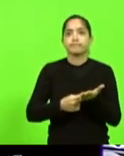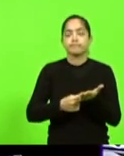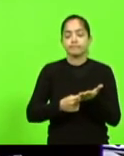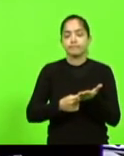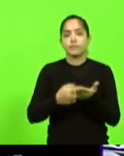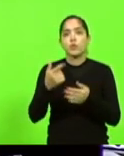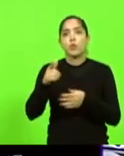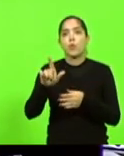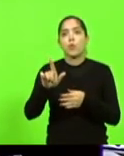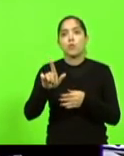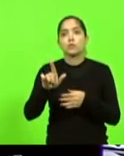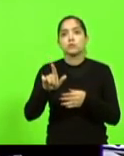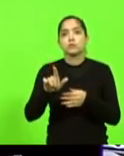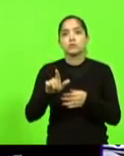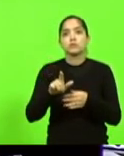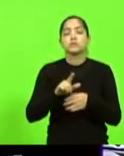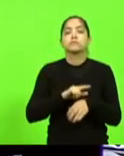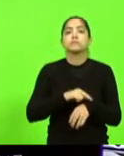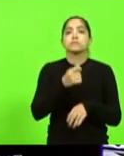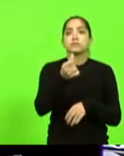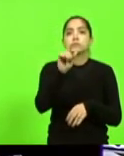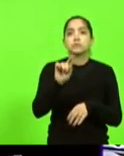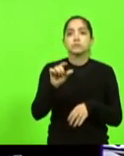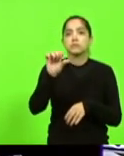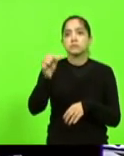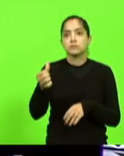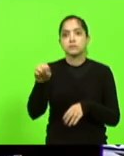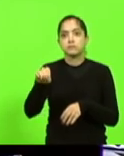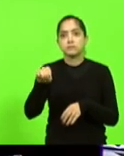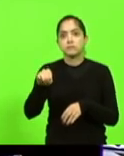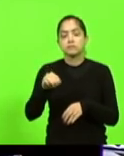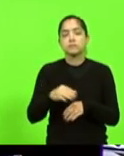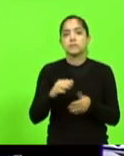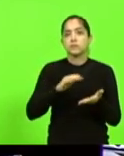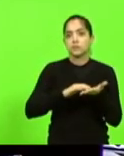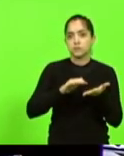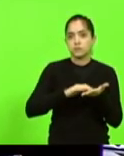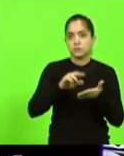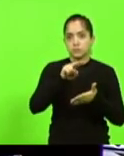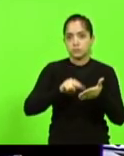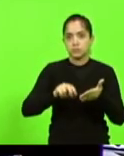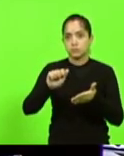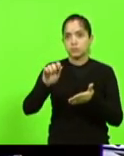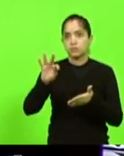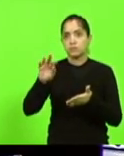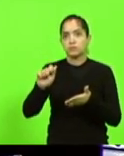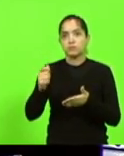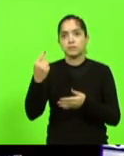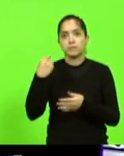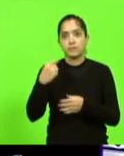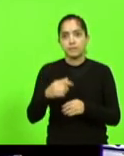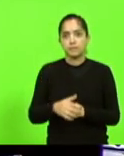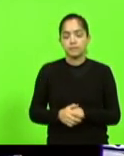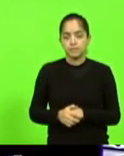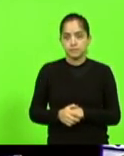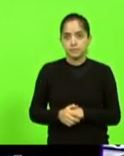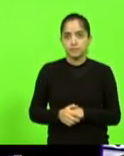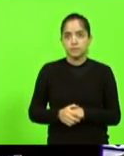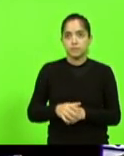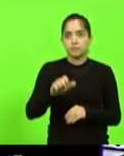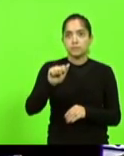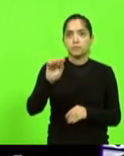extraordinária para as 18 horas e 6 minutos, para constar o segundo secretário Lavrou a presente ata. Ata